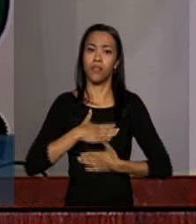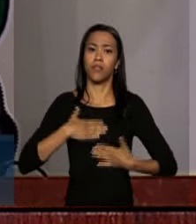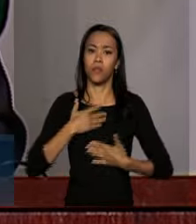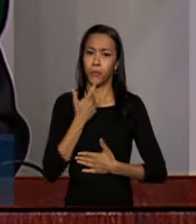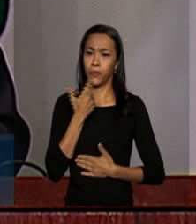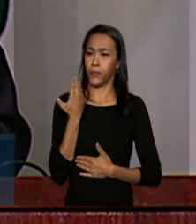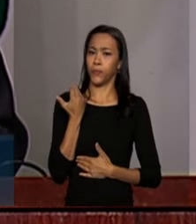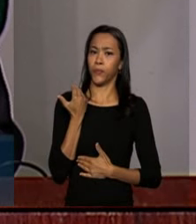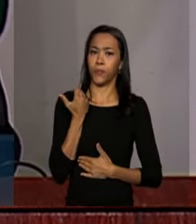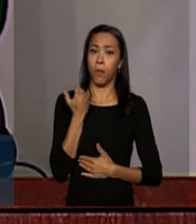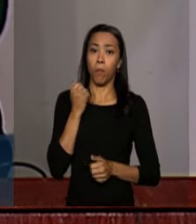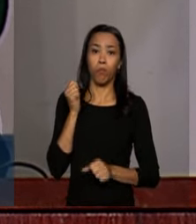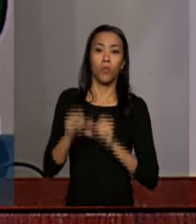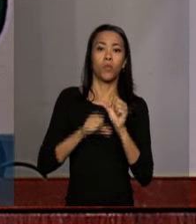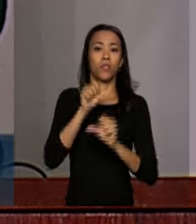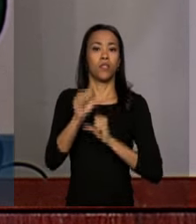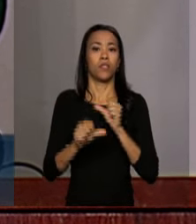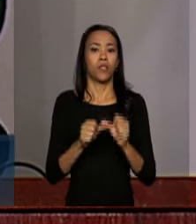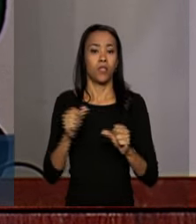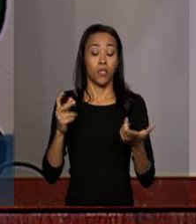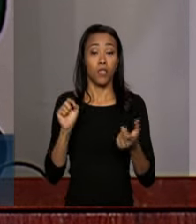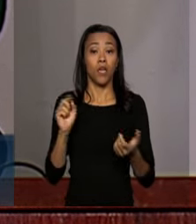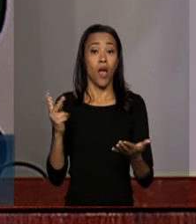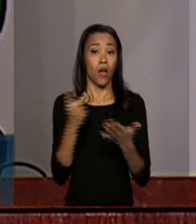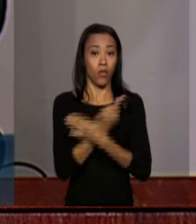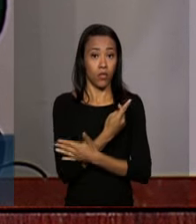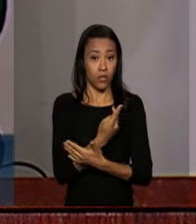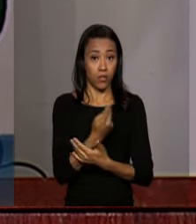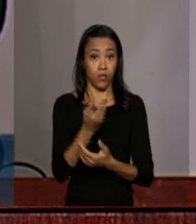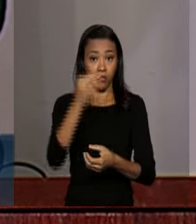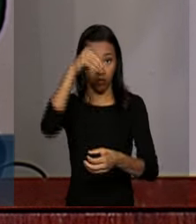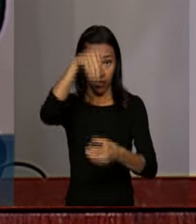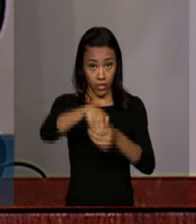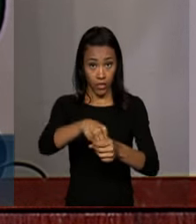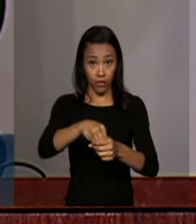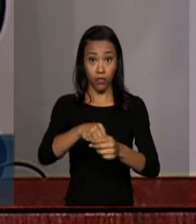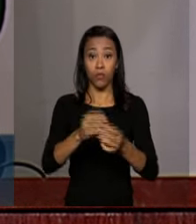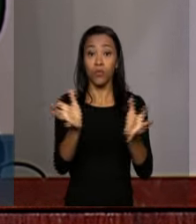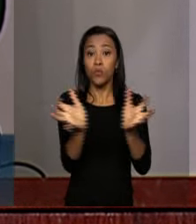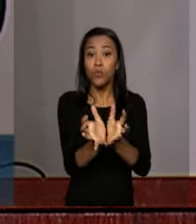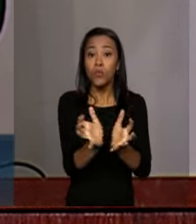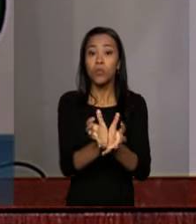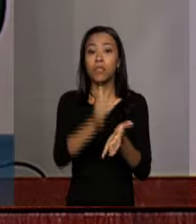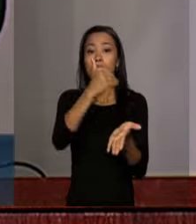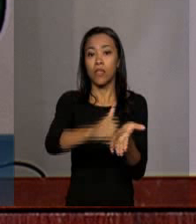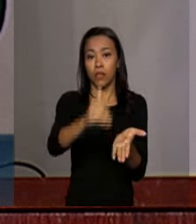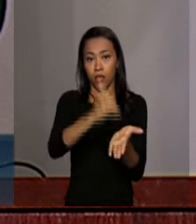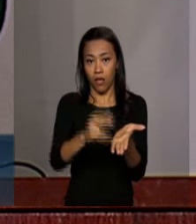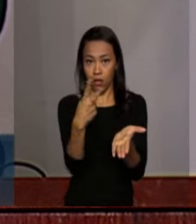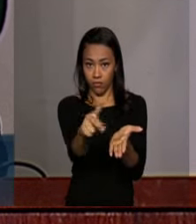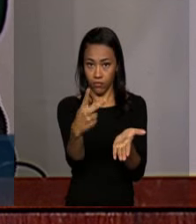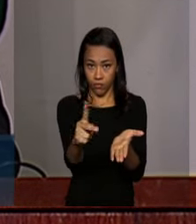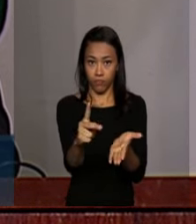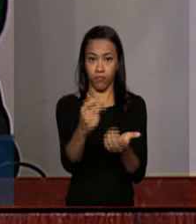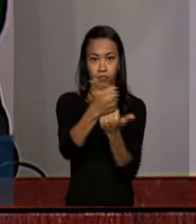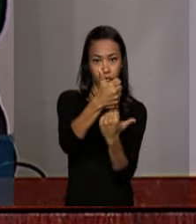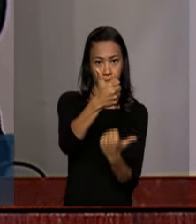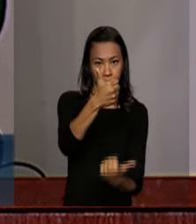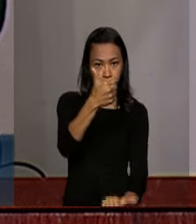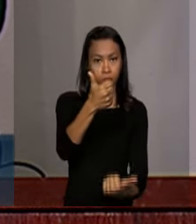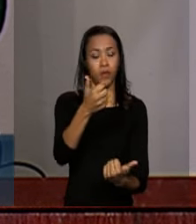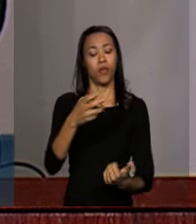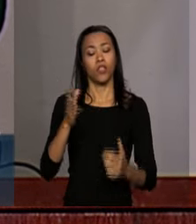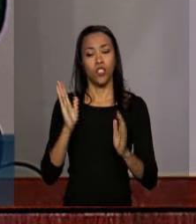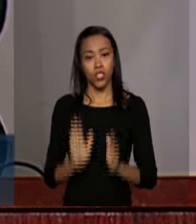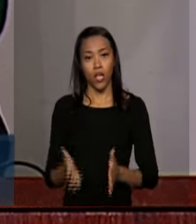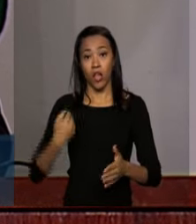por Vossa Excelência no mecanismo de promoções entre as classes de secretários. E desde já manifestamos nossa